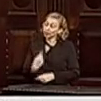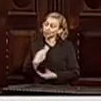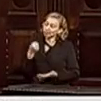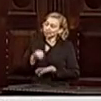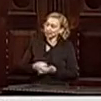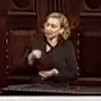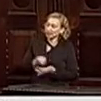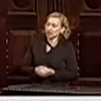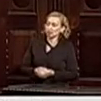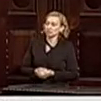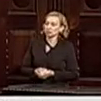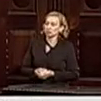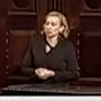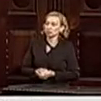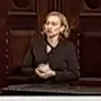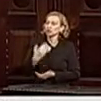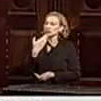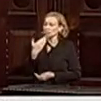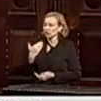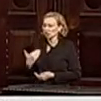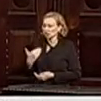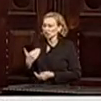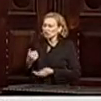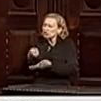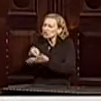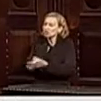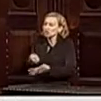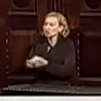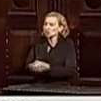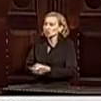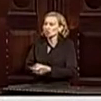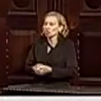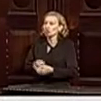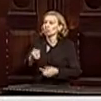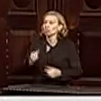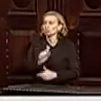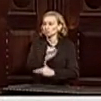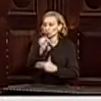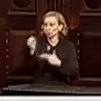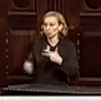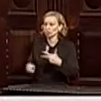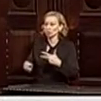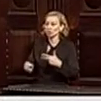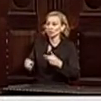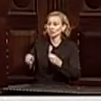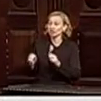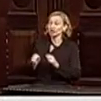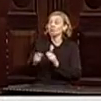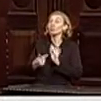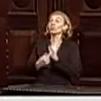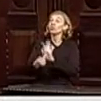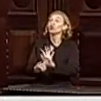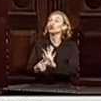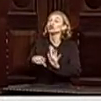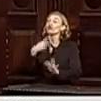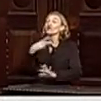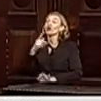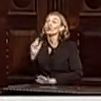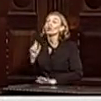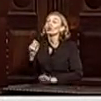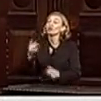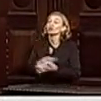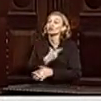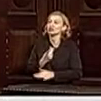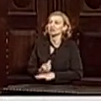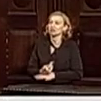de exigir que o nosso próprio poder, através de sua direção, esclareça o que se passou e garanta